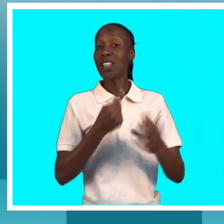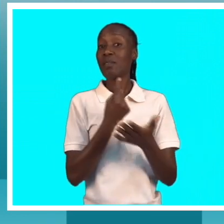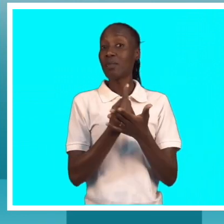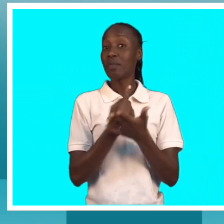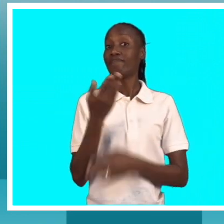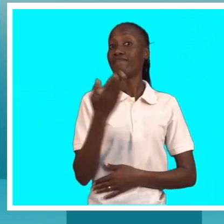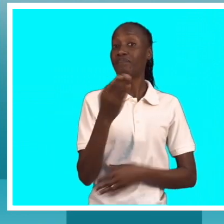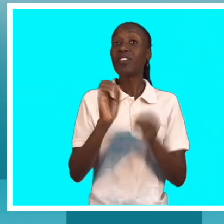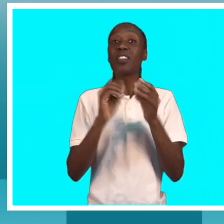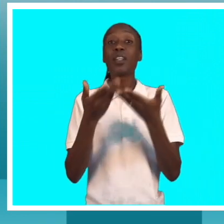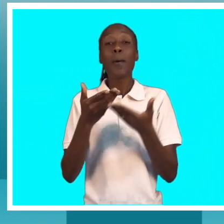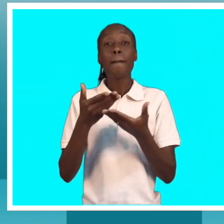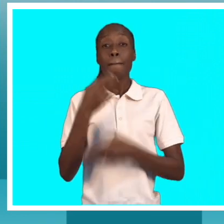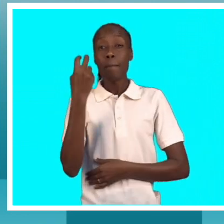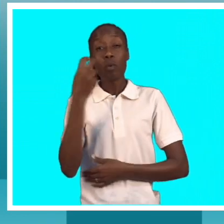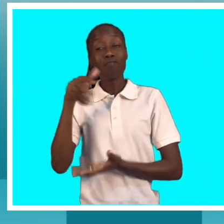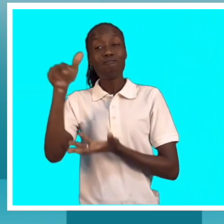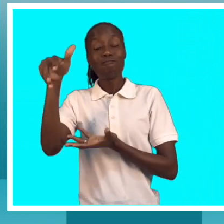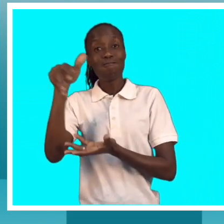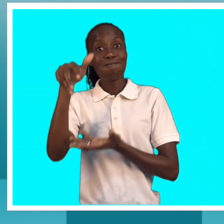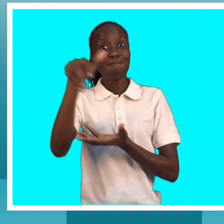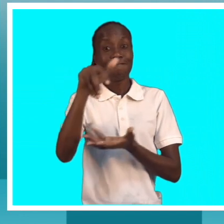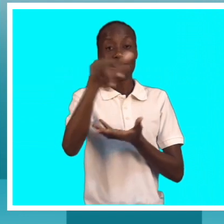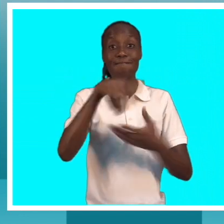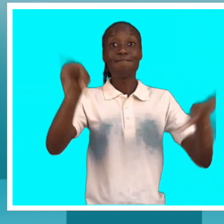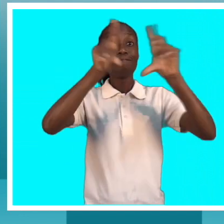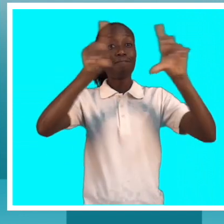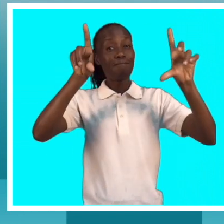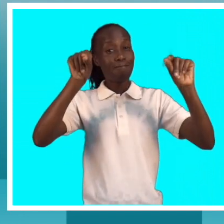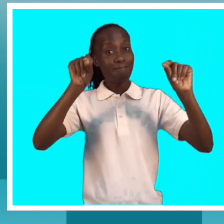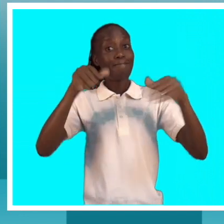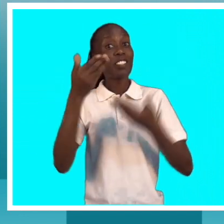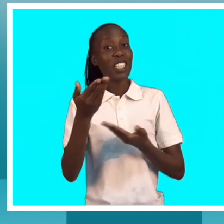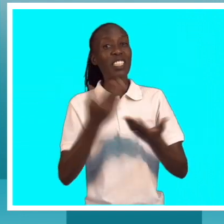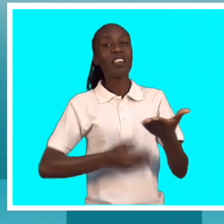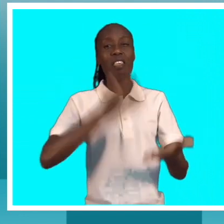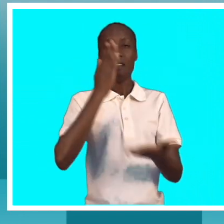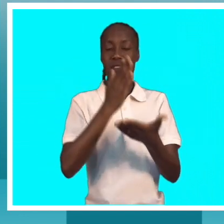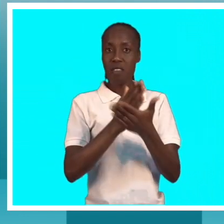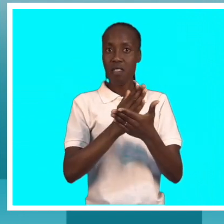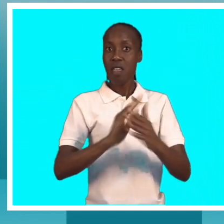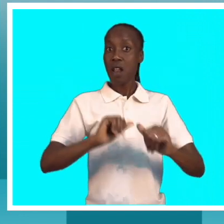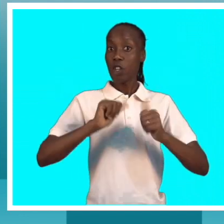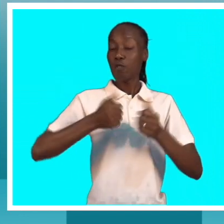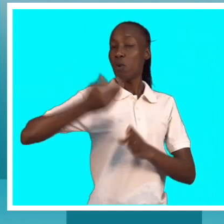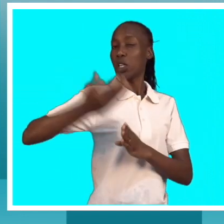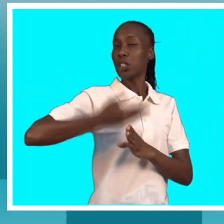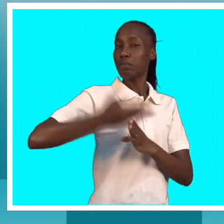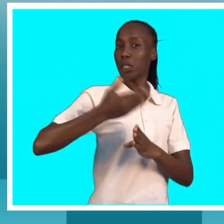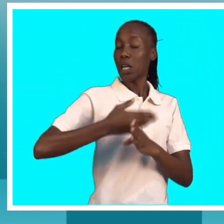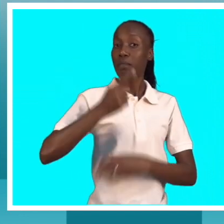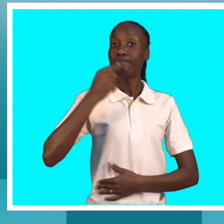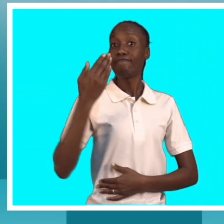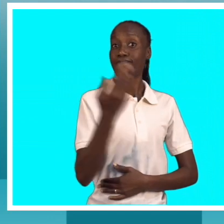procurar levantar aquilo que são evidências em relação às boas